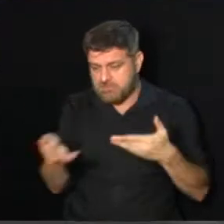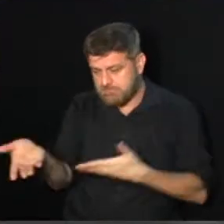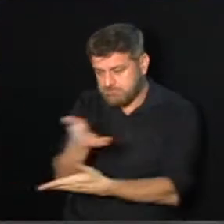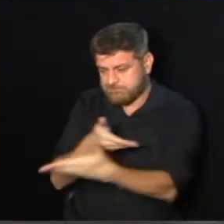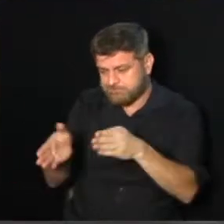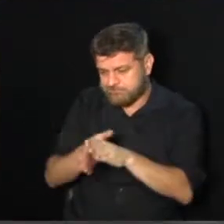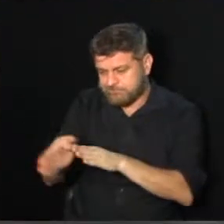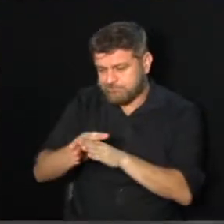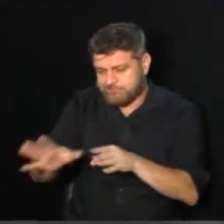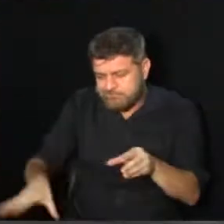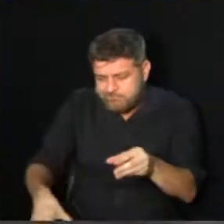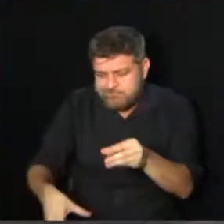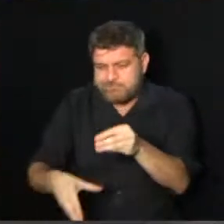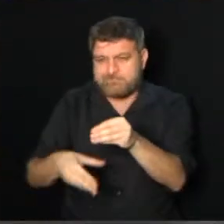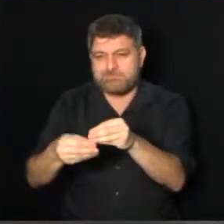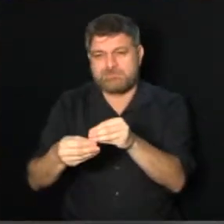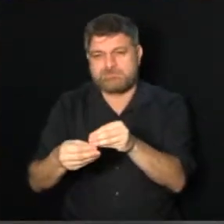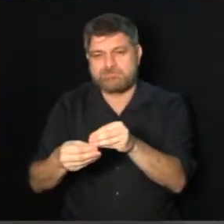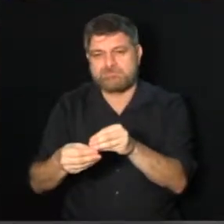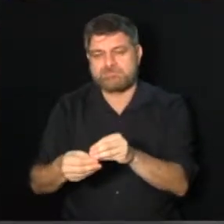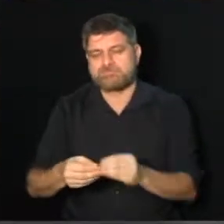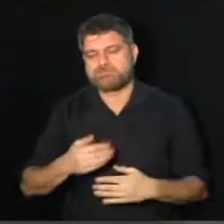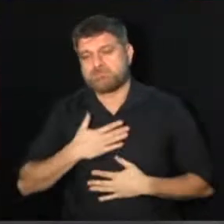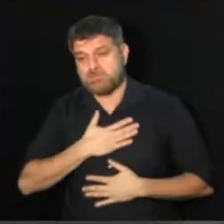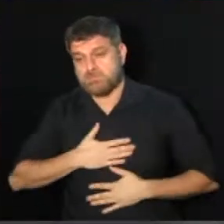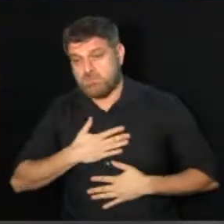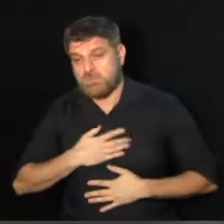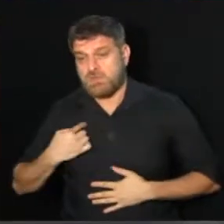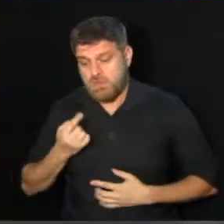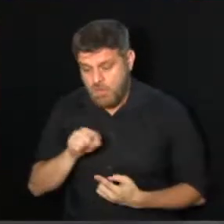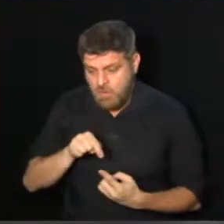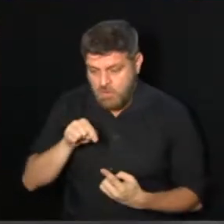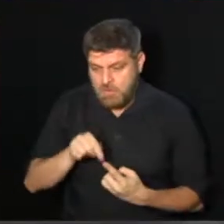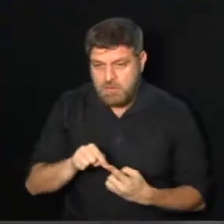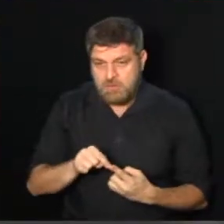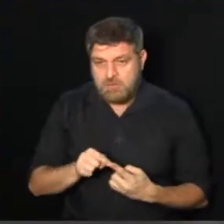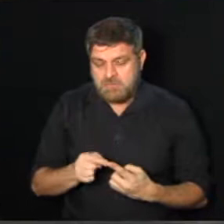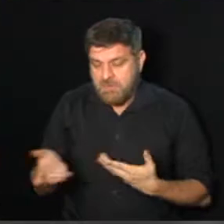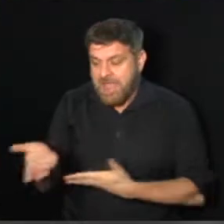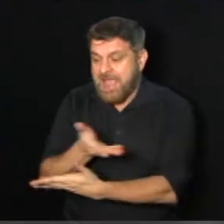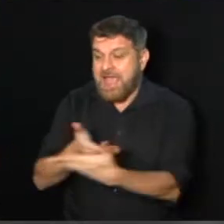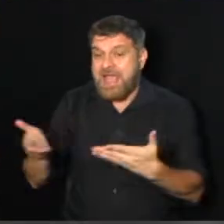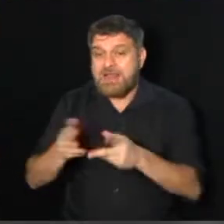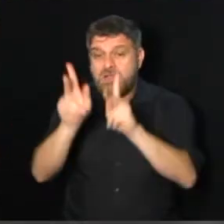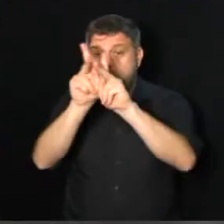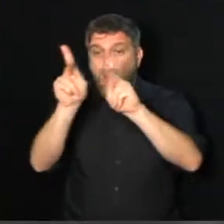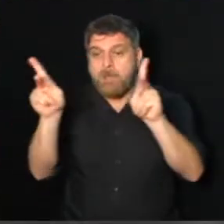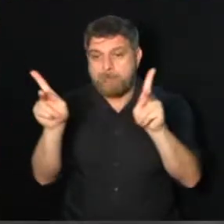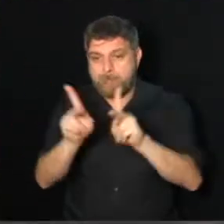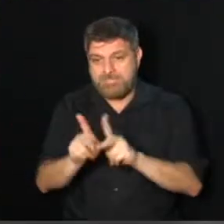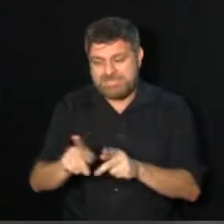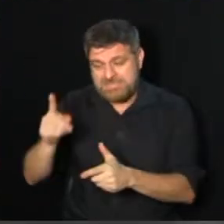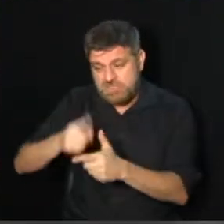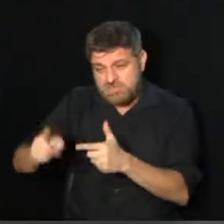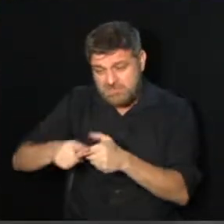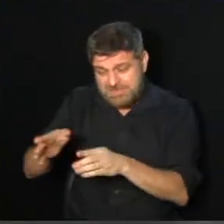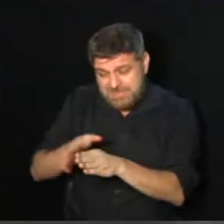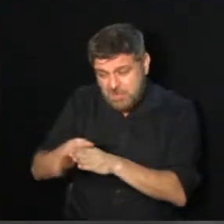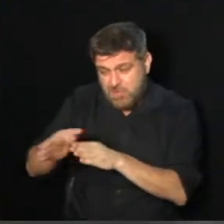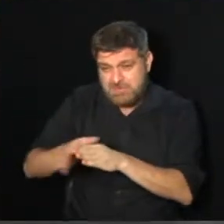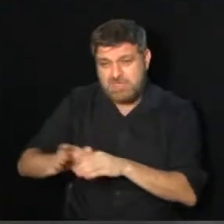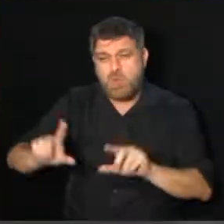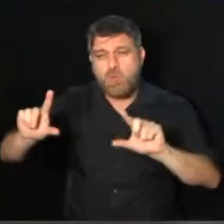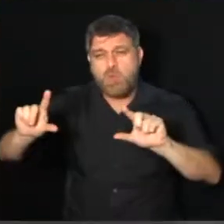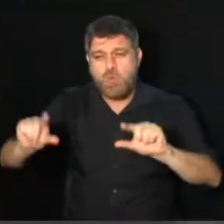todo sentido, porque o que nós queremos é pacificar as relações e solucionar as dificuldades humanas, não